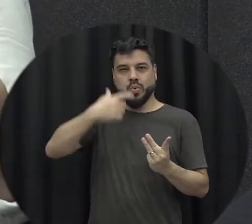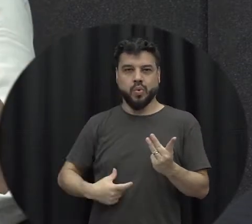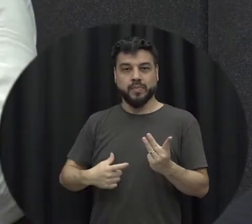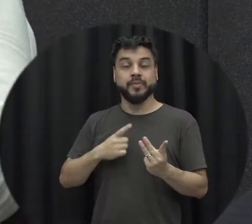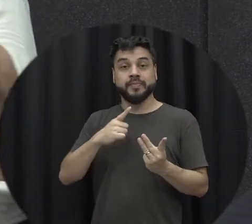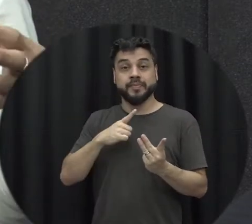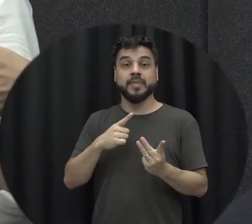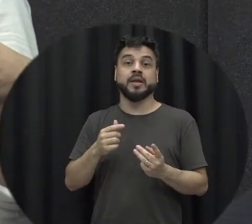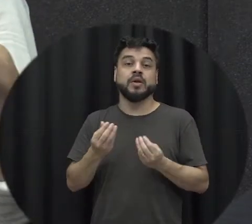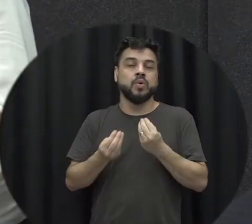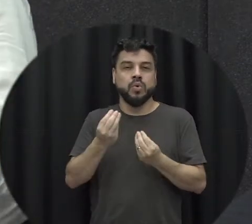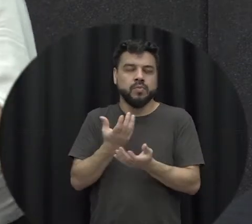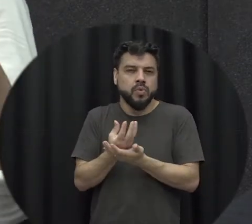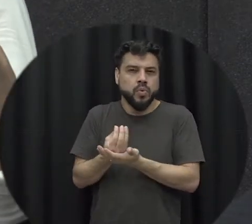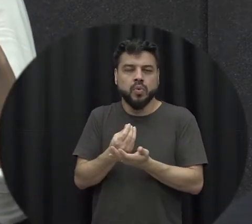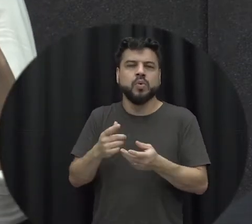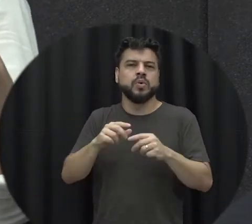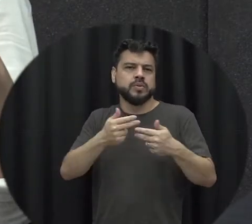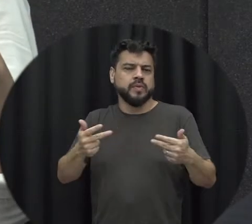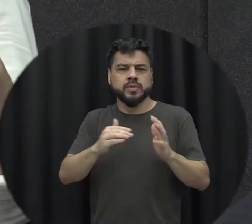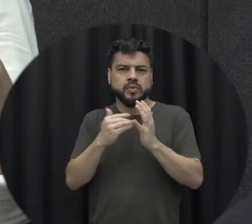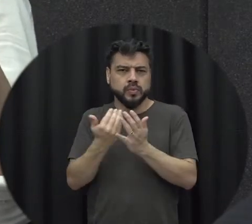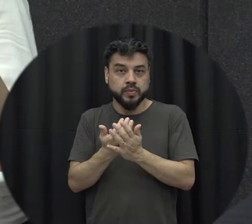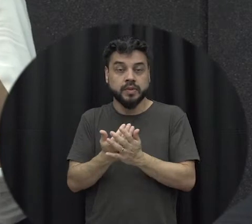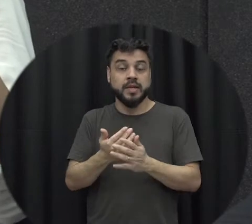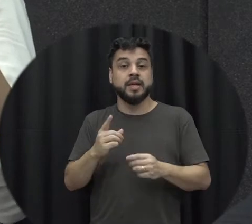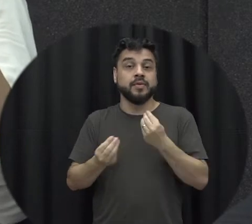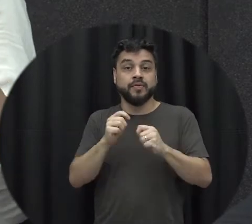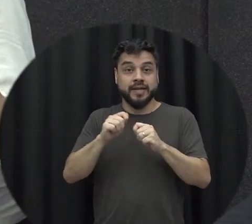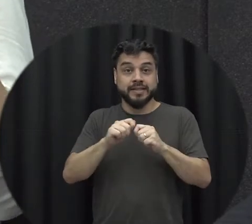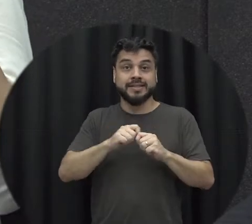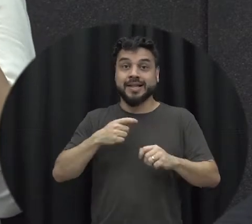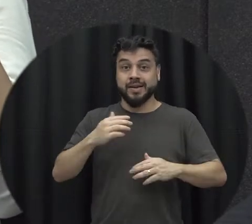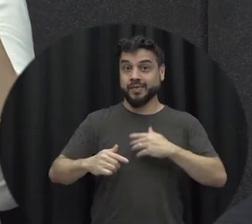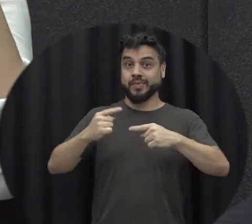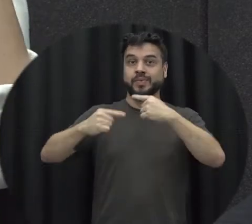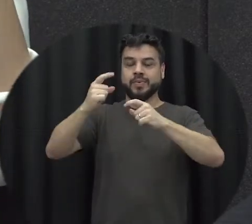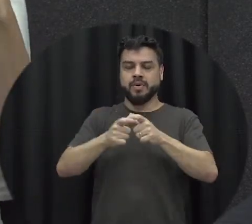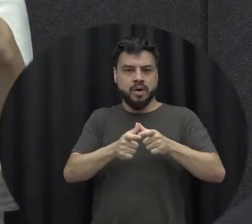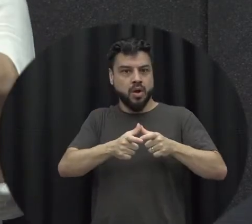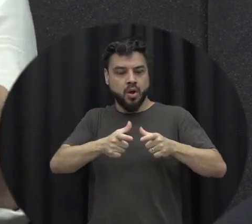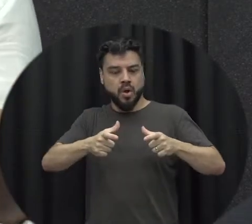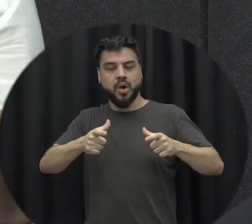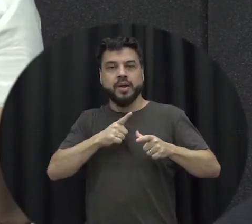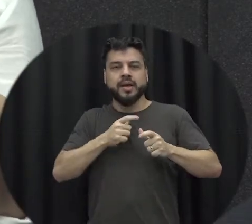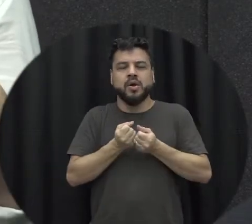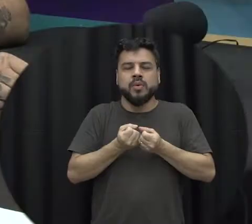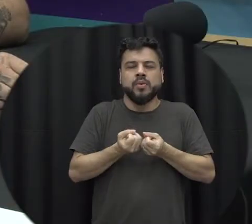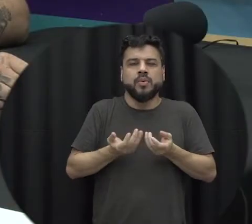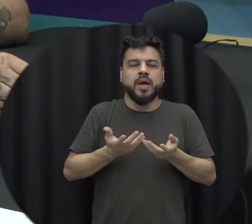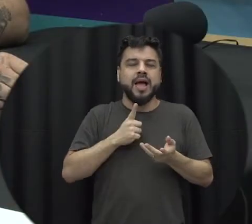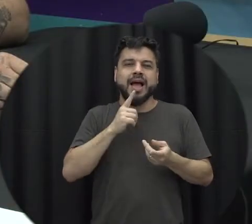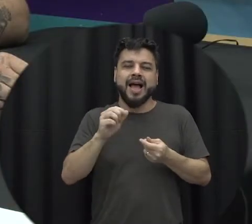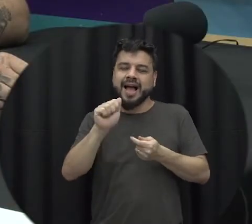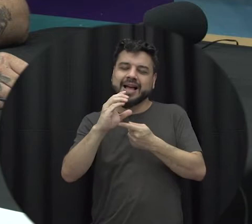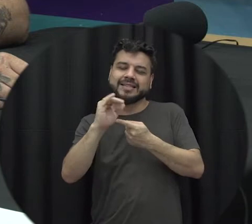kombucha, né? A kombucha é uma mistura de organismos, aí eles estão crescendo e estão liberando ácidos, estão liberando álcool, né?